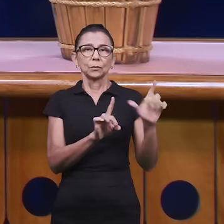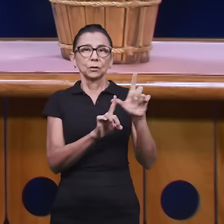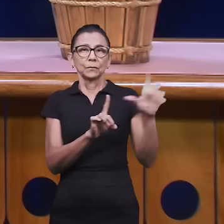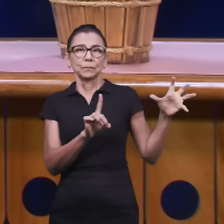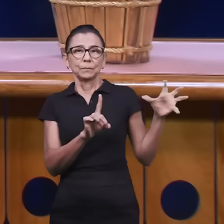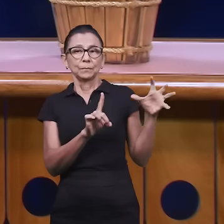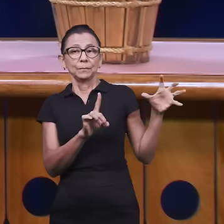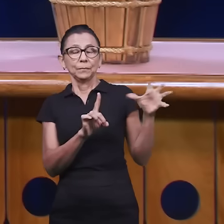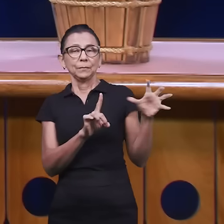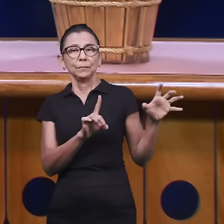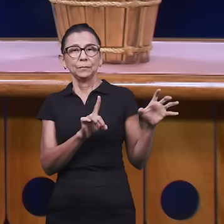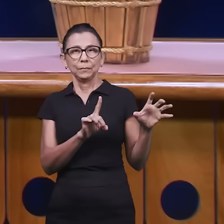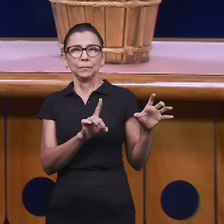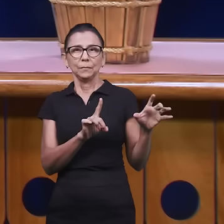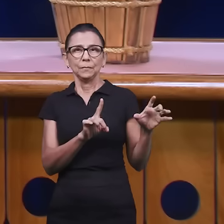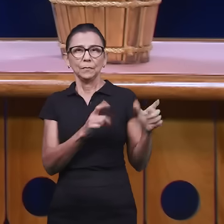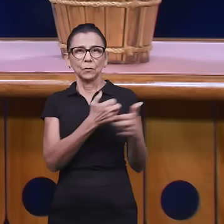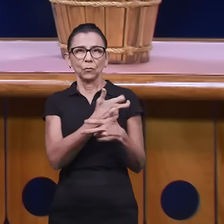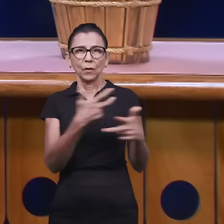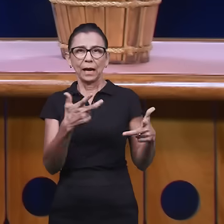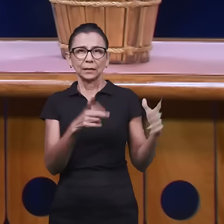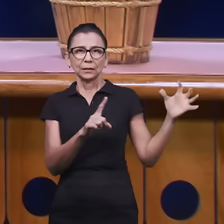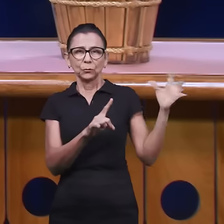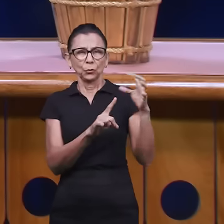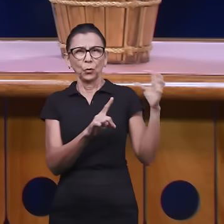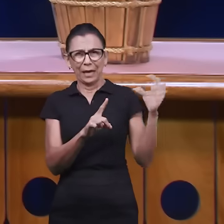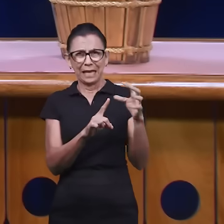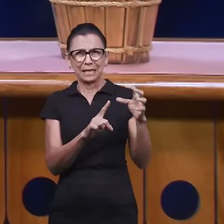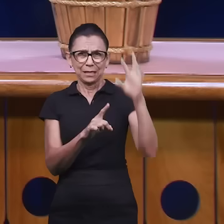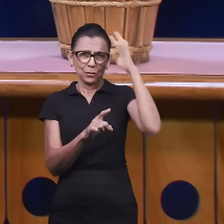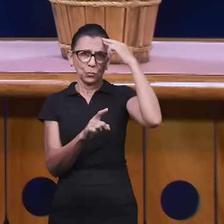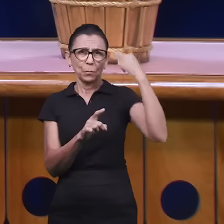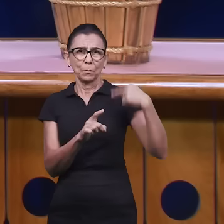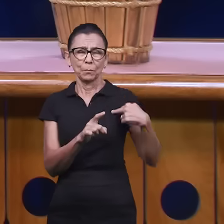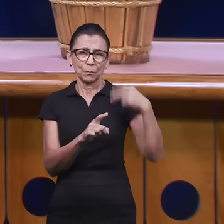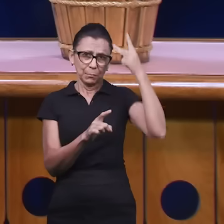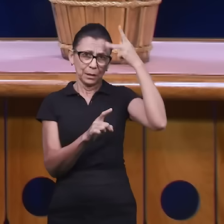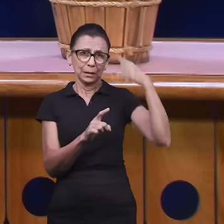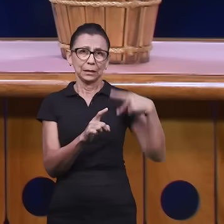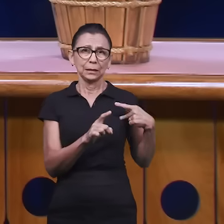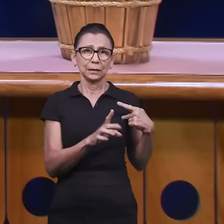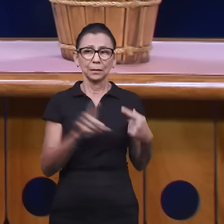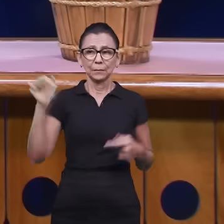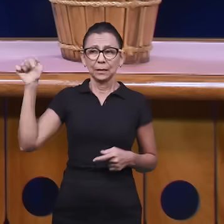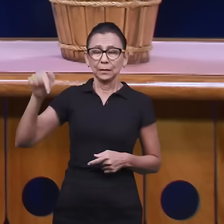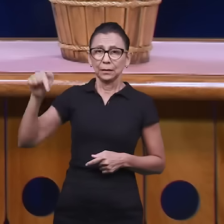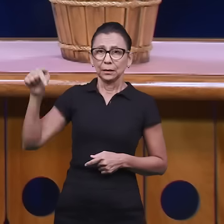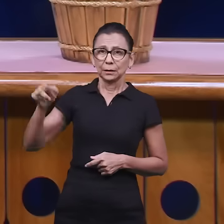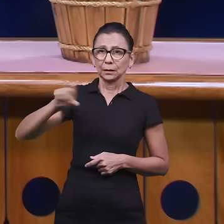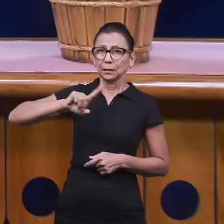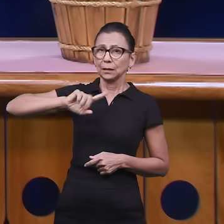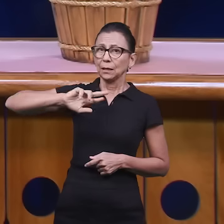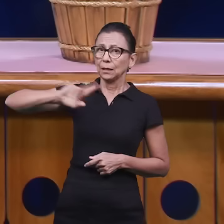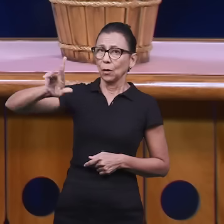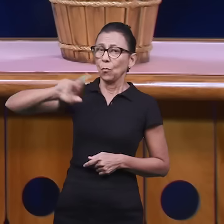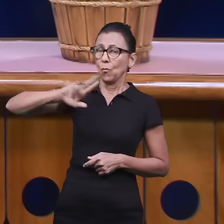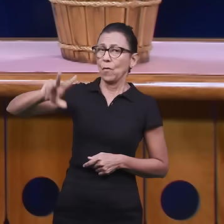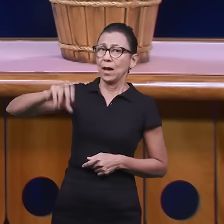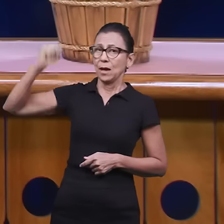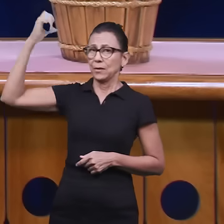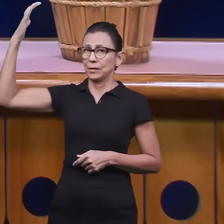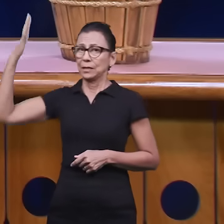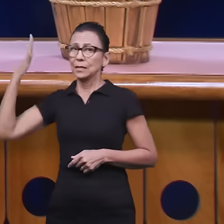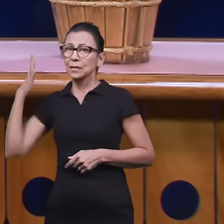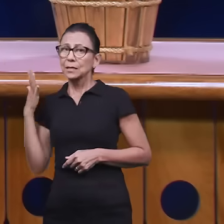revelada. Então, o anjo, ele se dirige a Gideão e diz, ele mostra